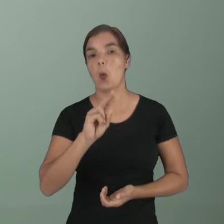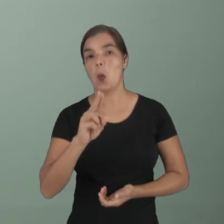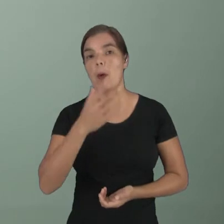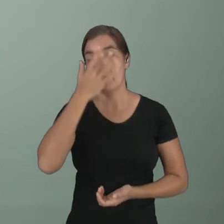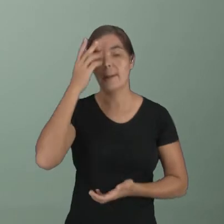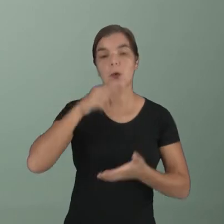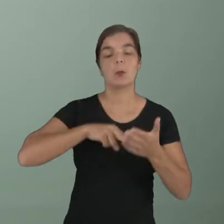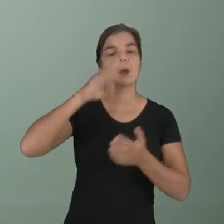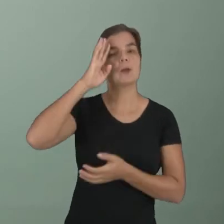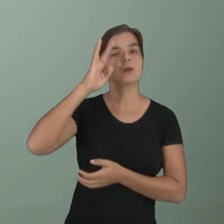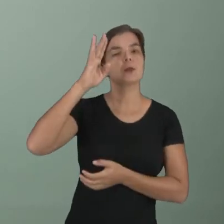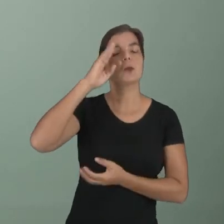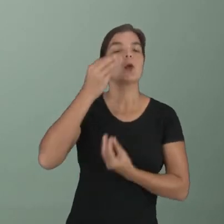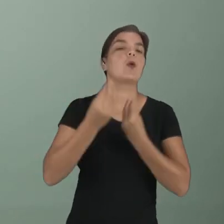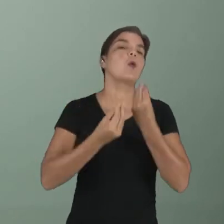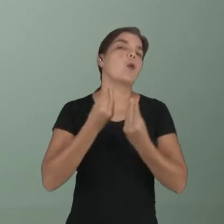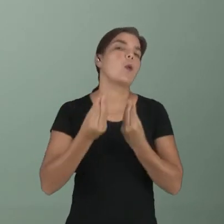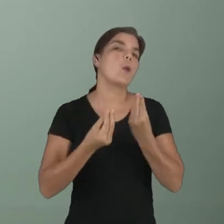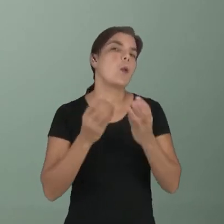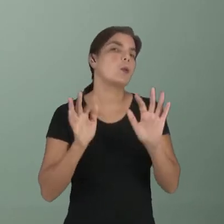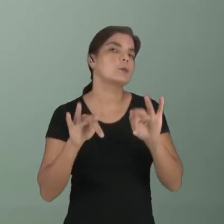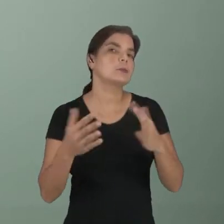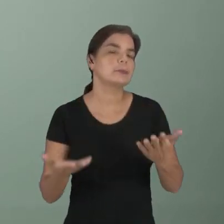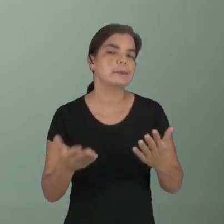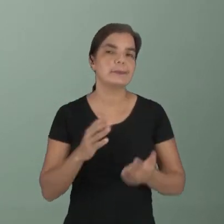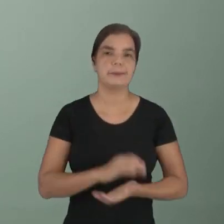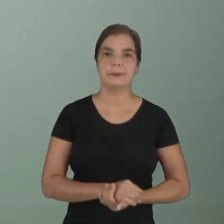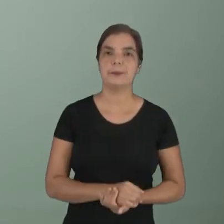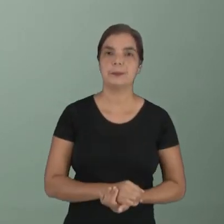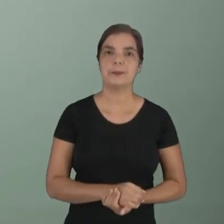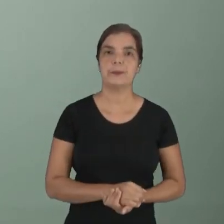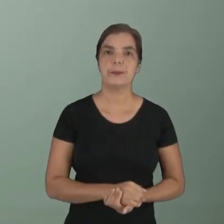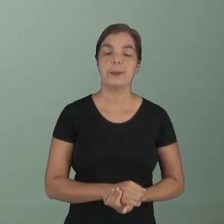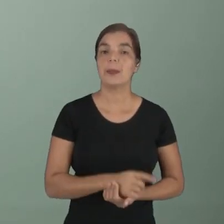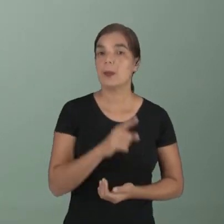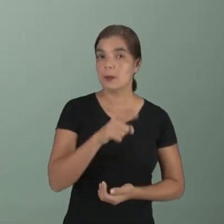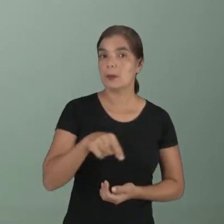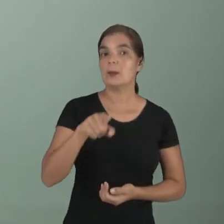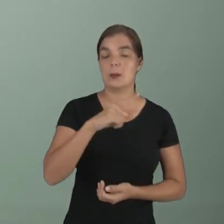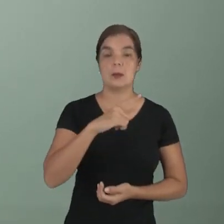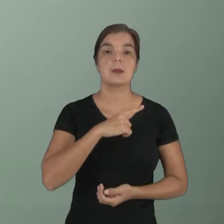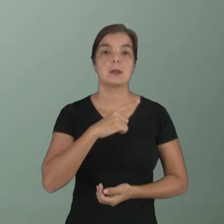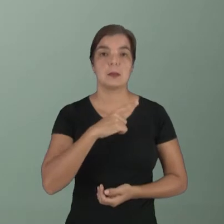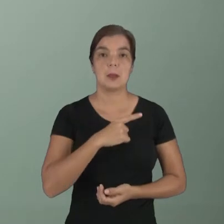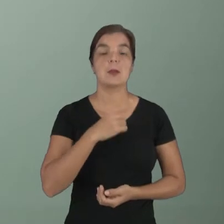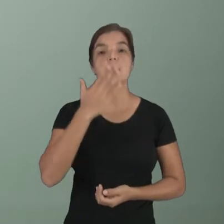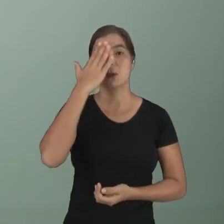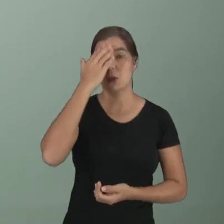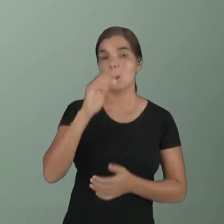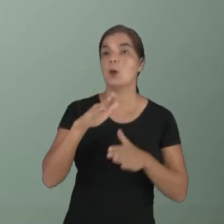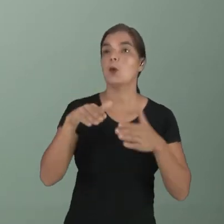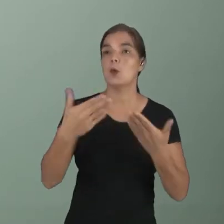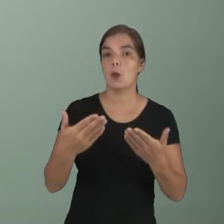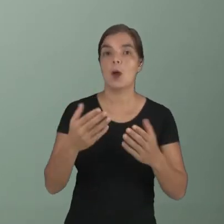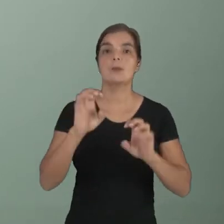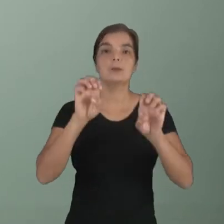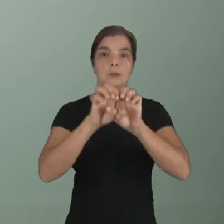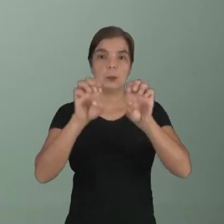que o leitor imagine como aquela história finalizou. Então você tem que definir essa